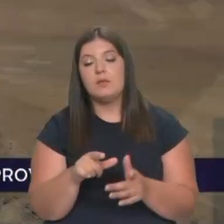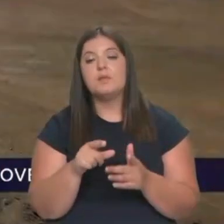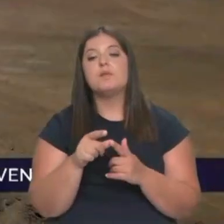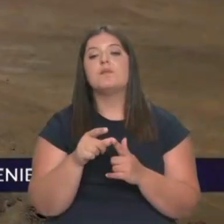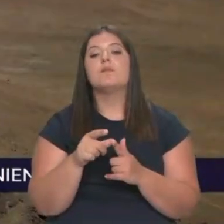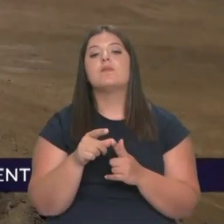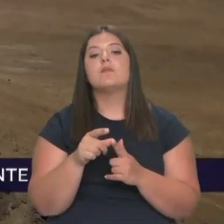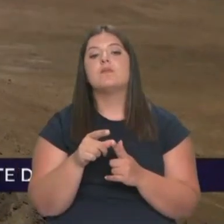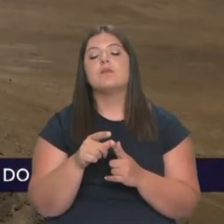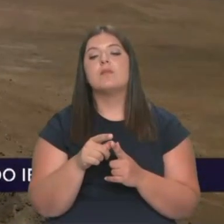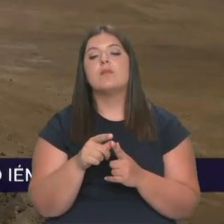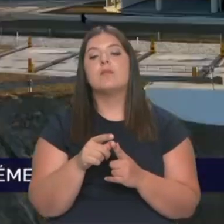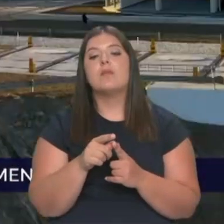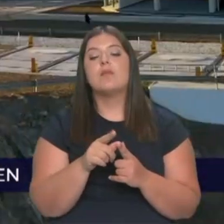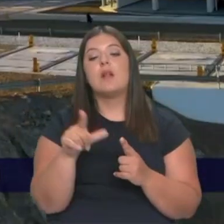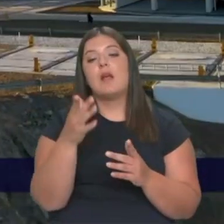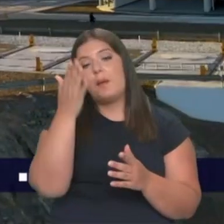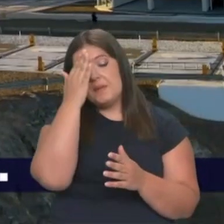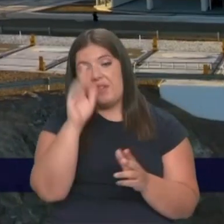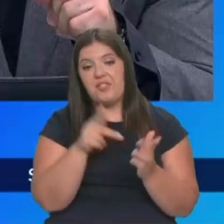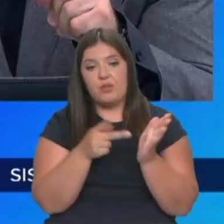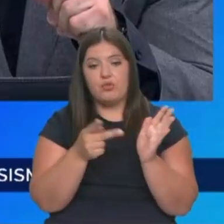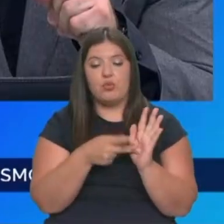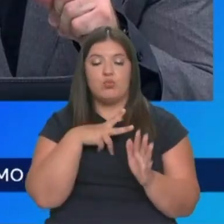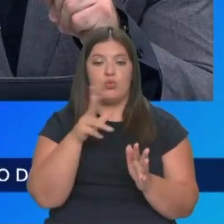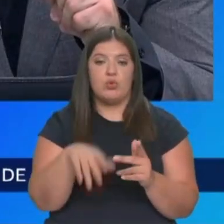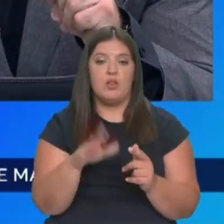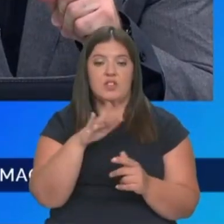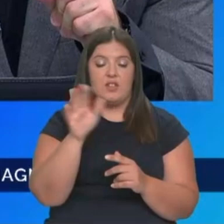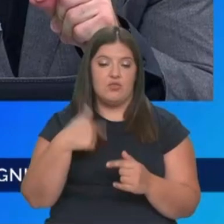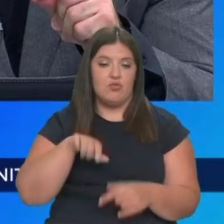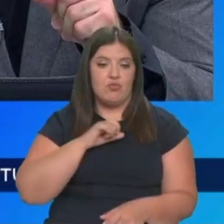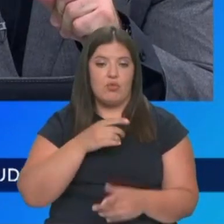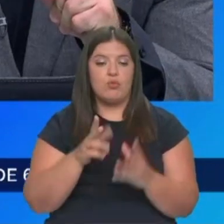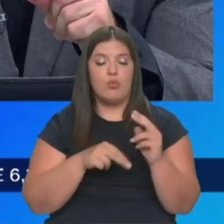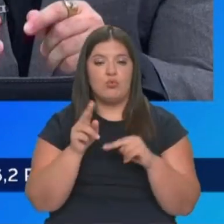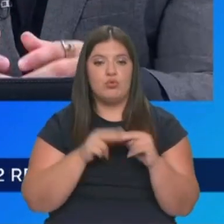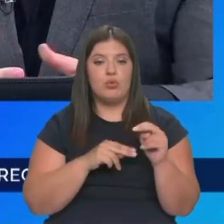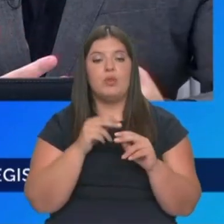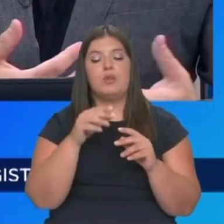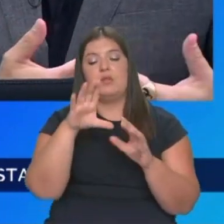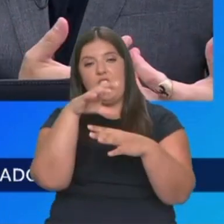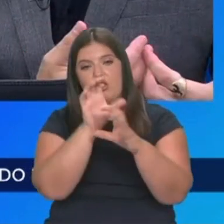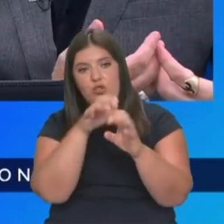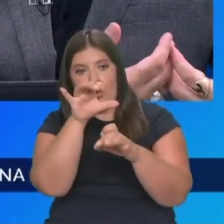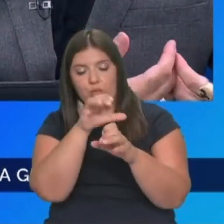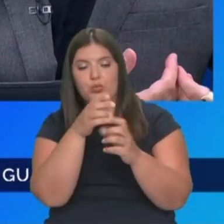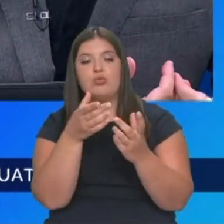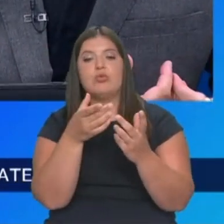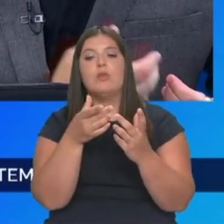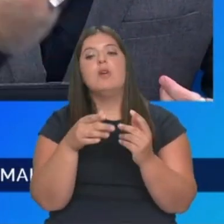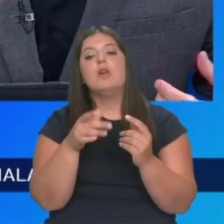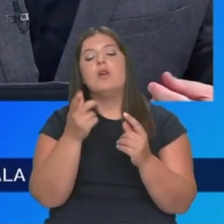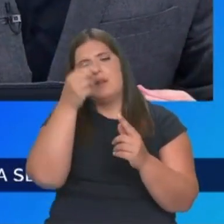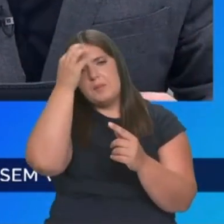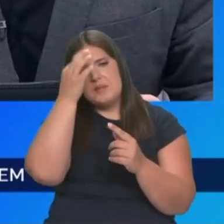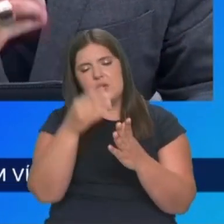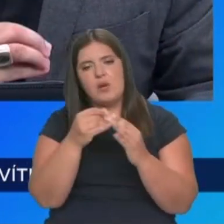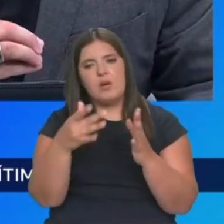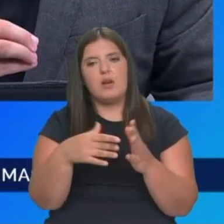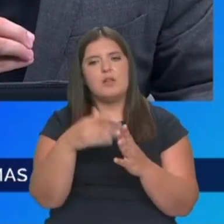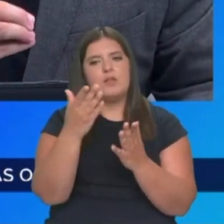a capacitação da tecnologia portuguesa e dos nossos cientistas para construir telescópios de enorme precisão,